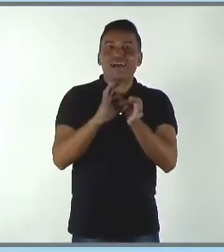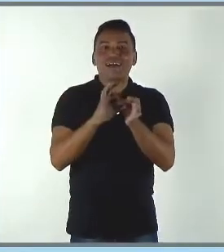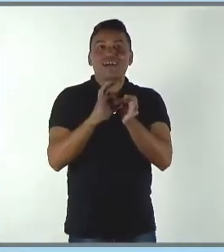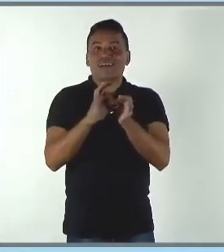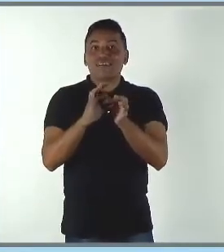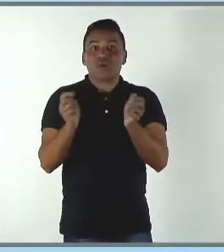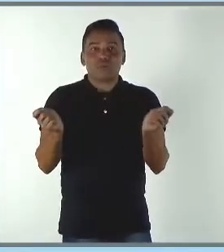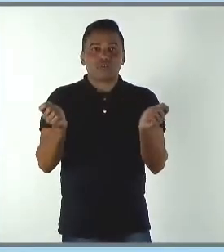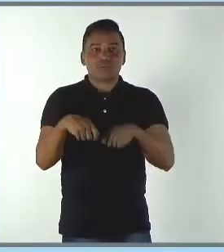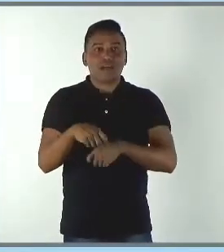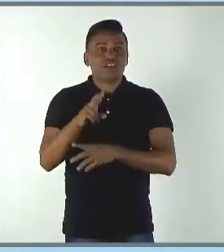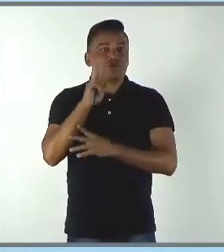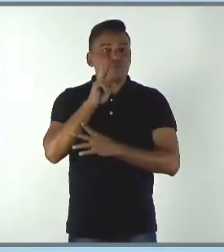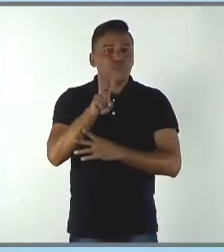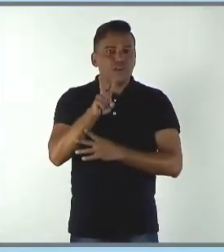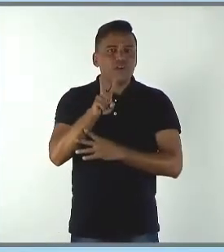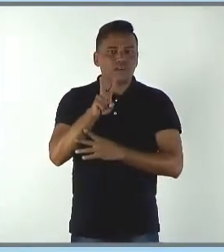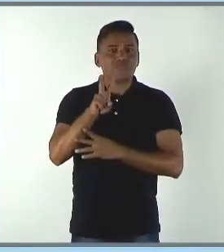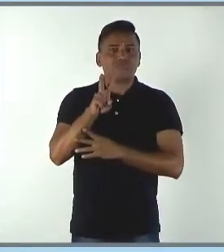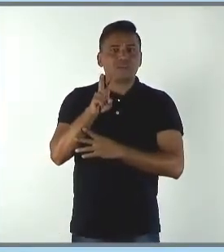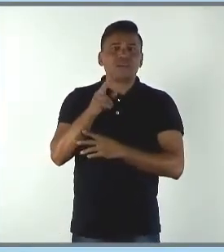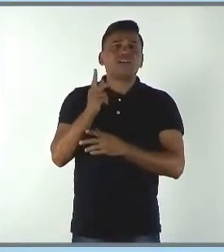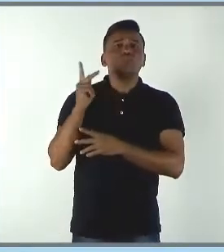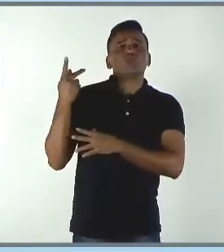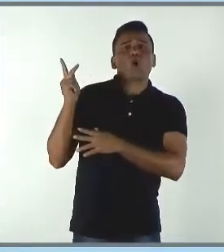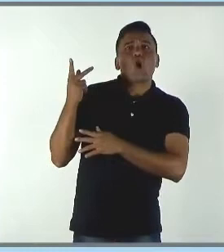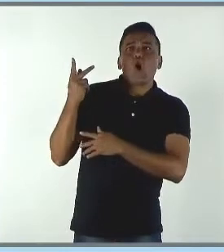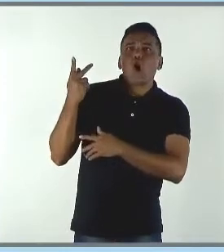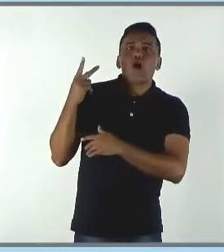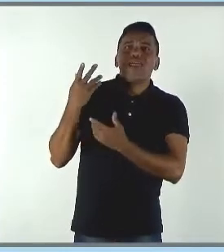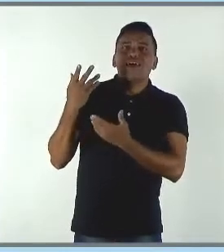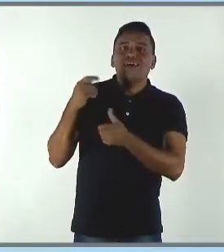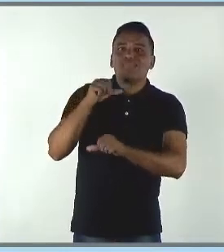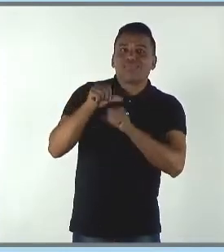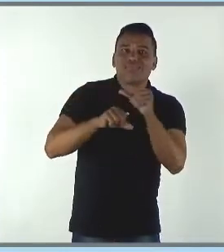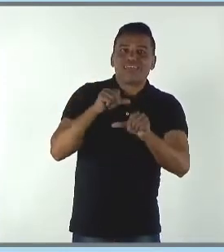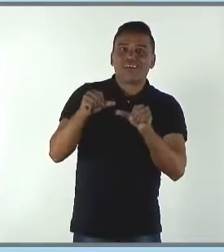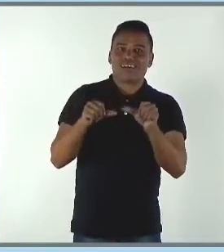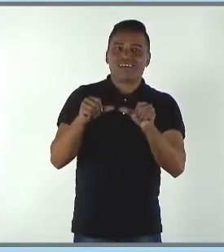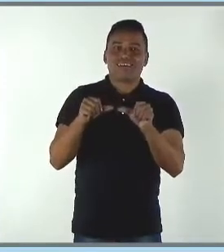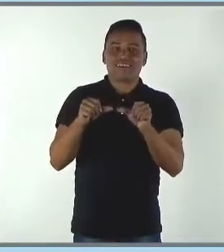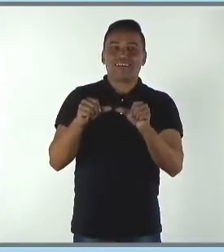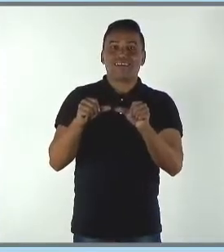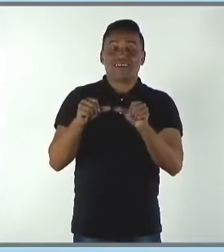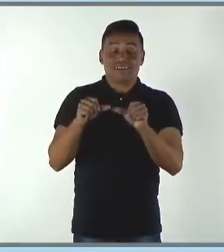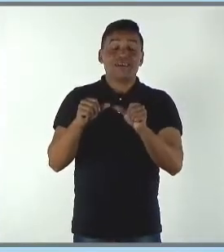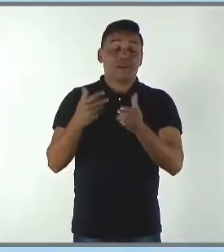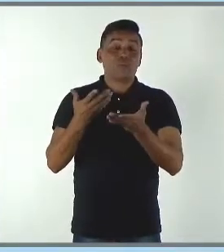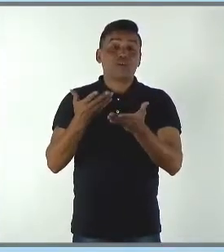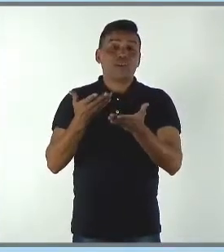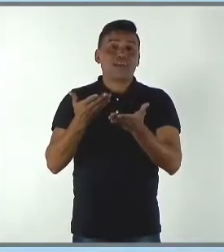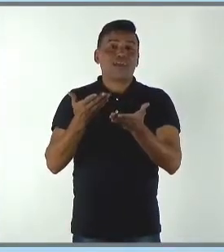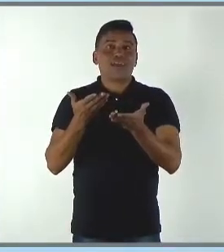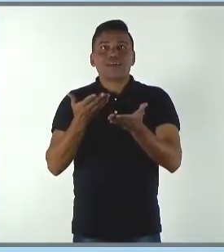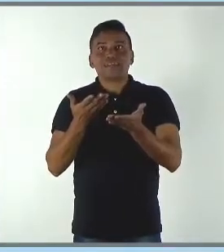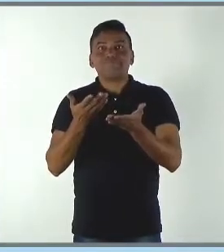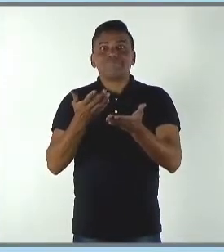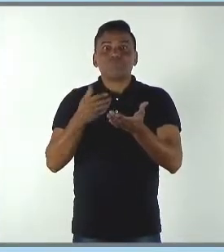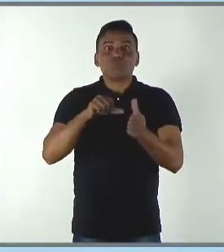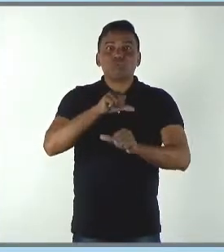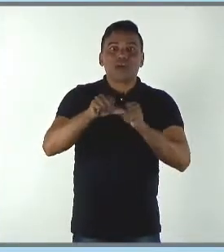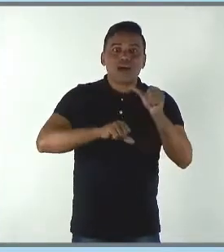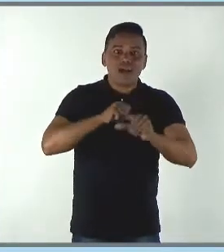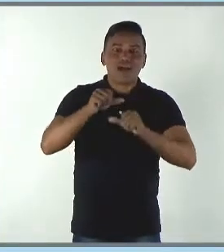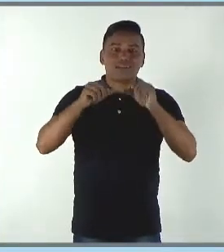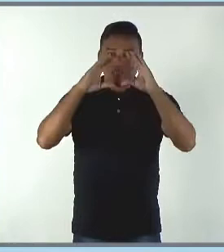possibilidade de nós vermos um fio histórico no qual as condições de tratamento aos indivíduos e coletividades